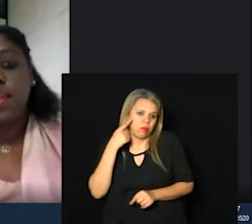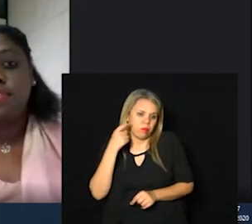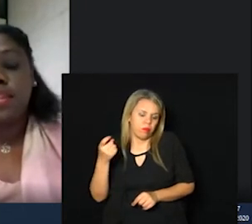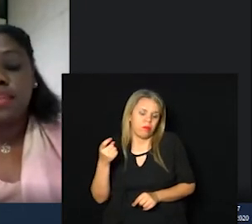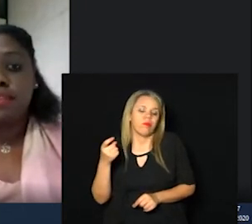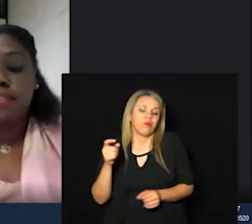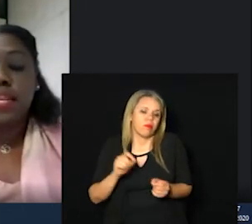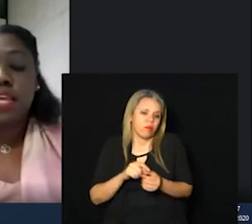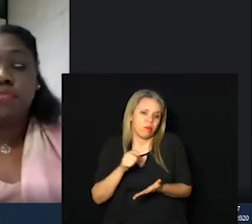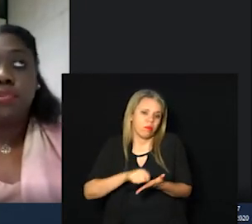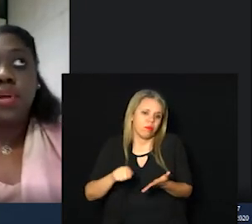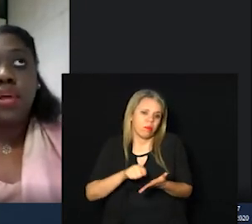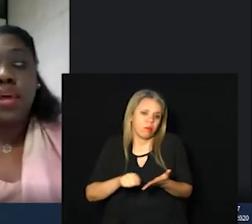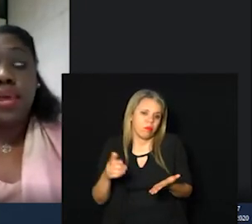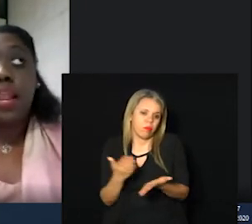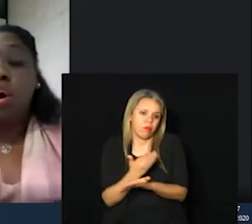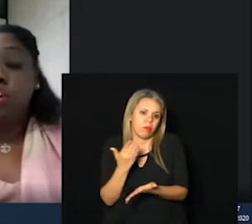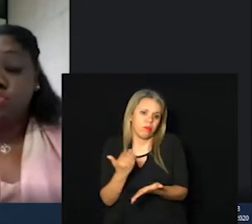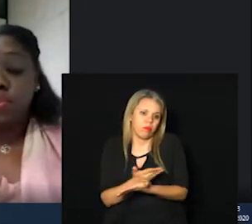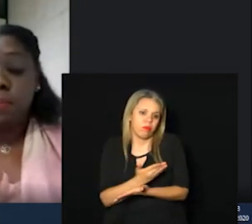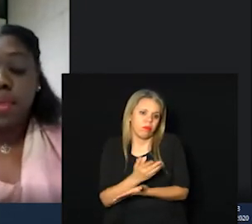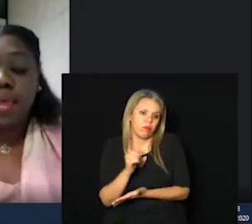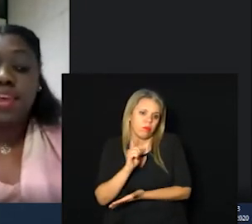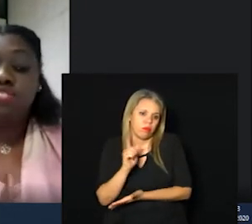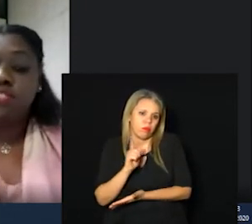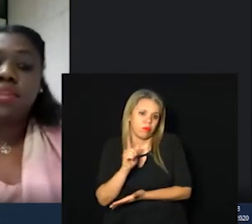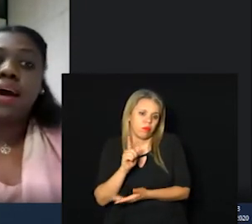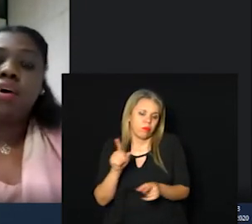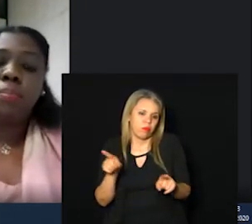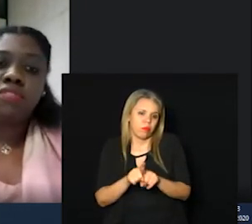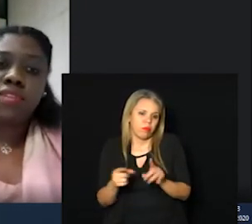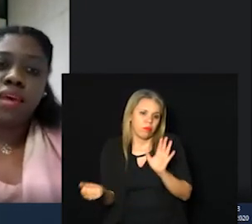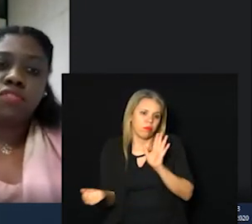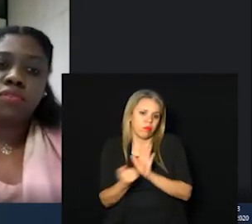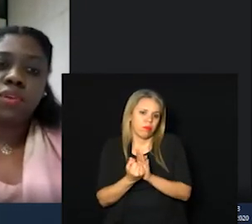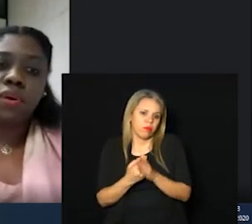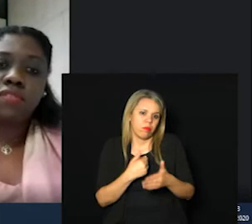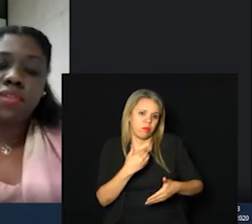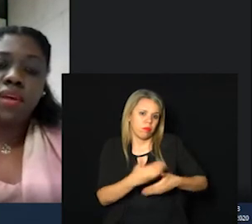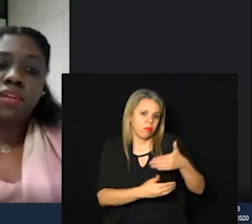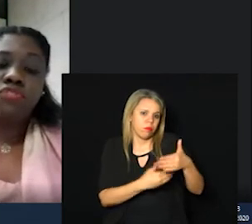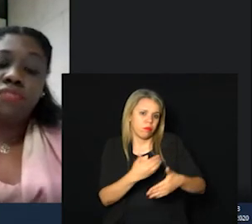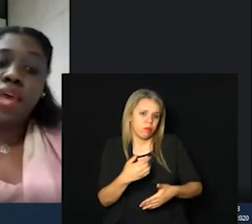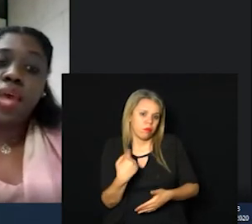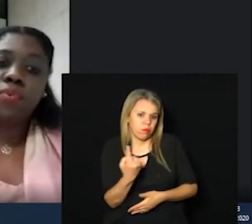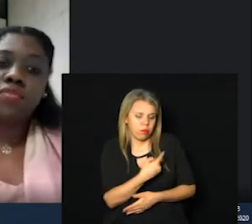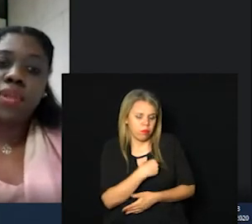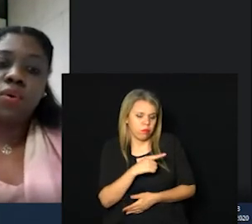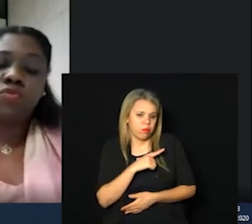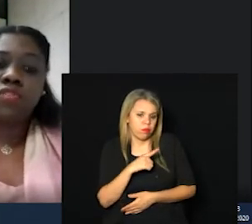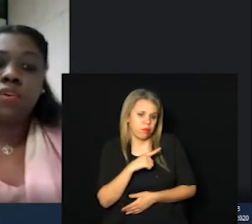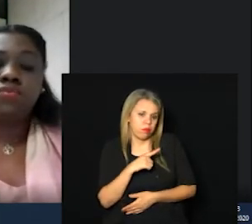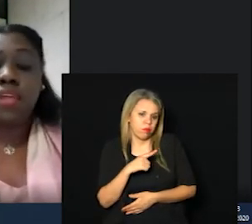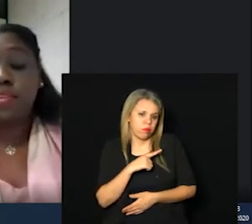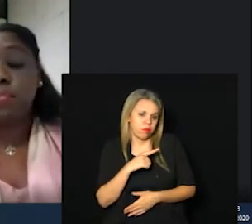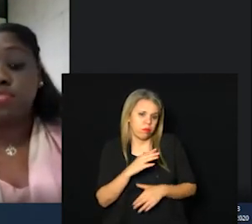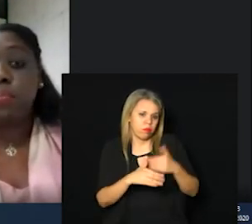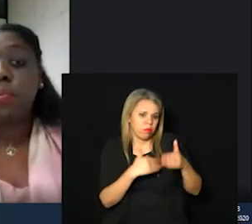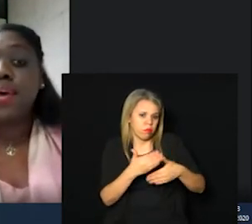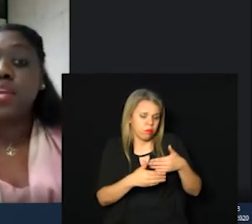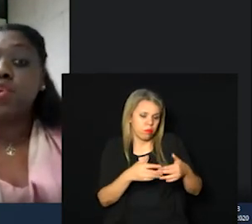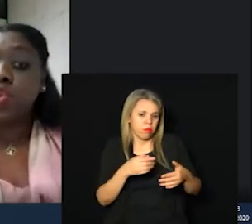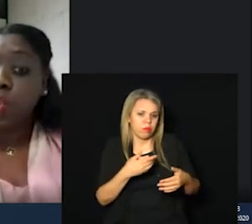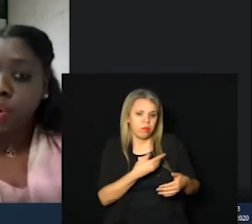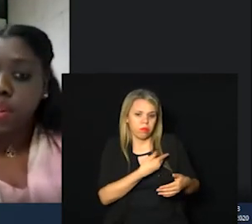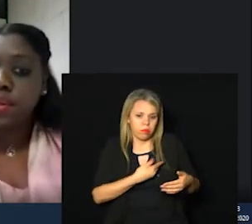na escrita desse livro. É lógico também registrar o processo que nós tivemos na construção dessa política